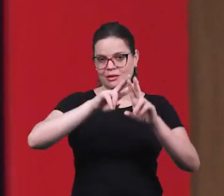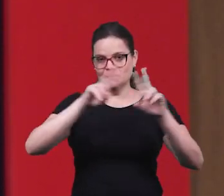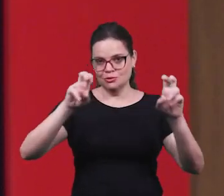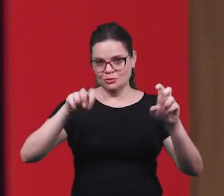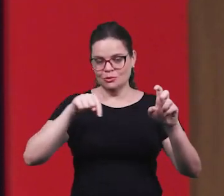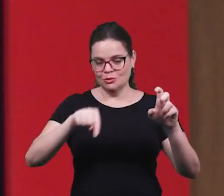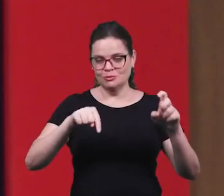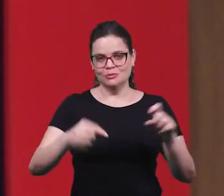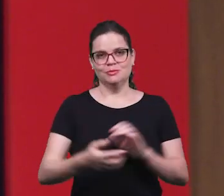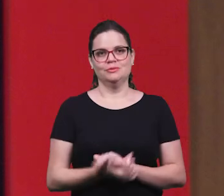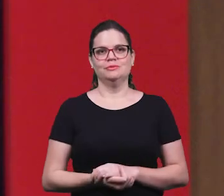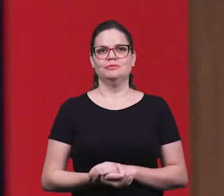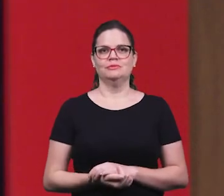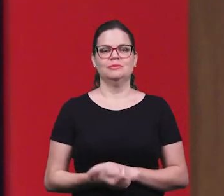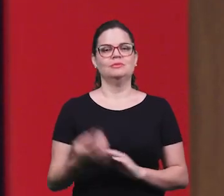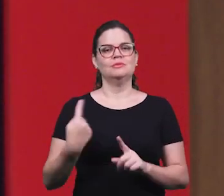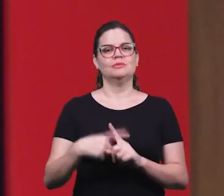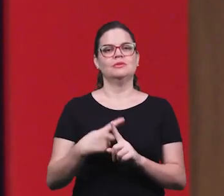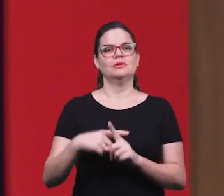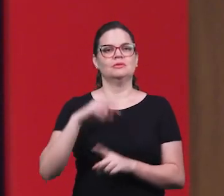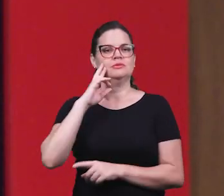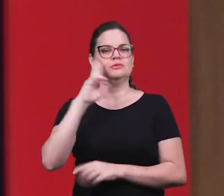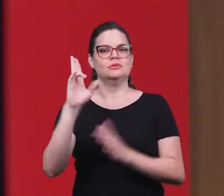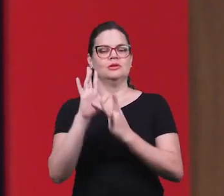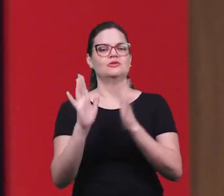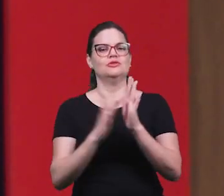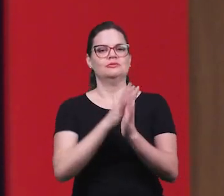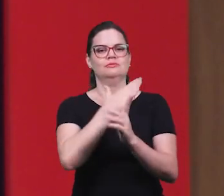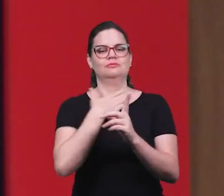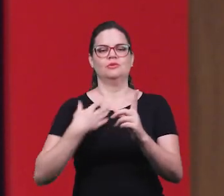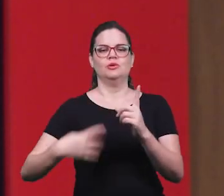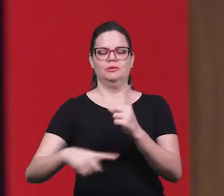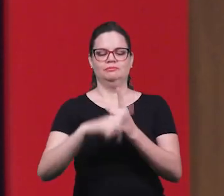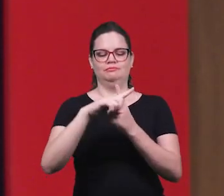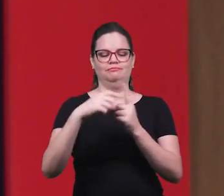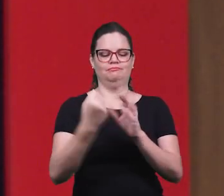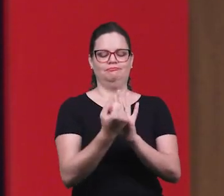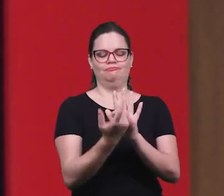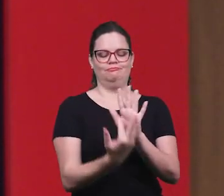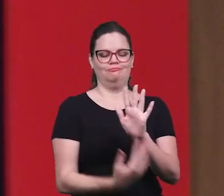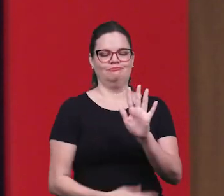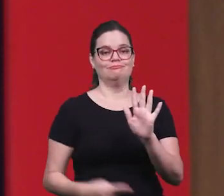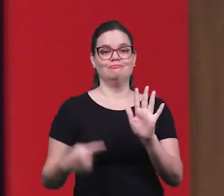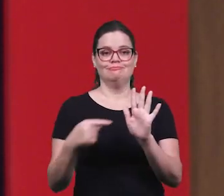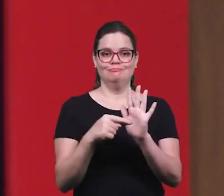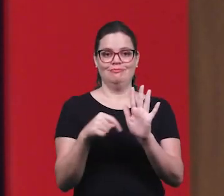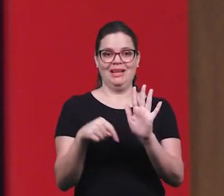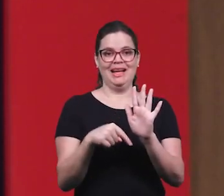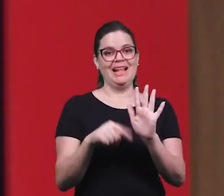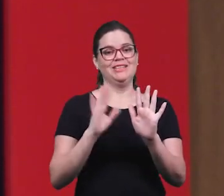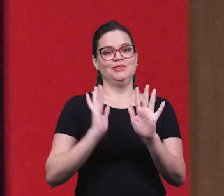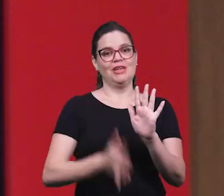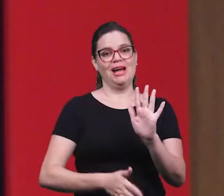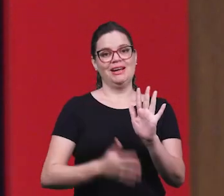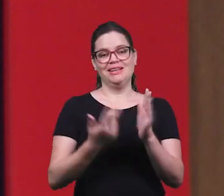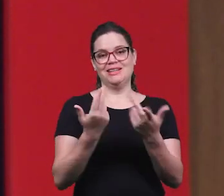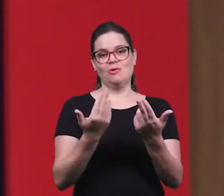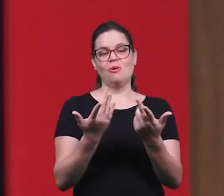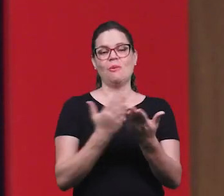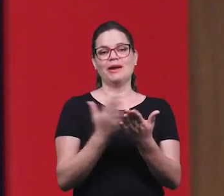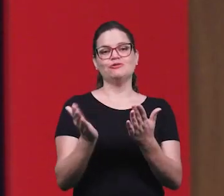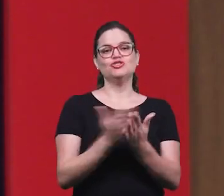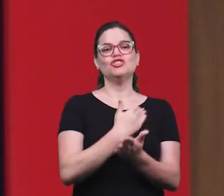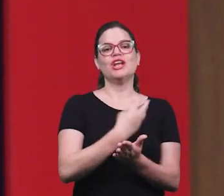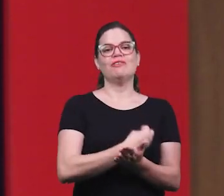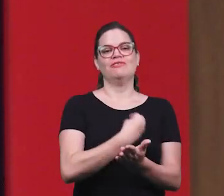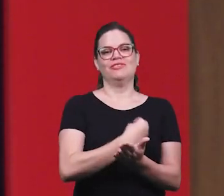assunto, foi porque o Senhor Jesus, ele morreu na cruz do Calvário. A vida foi tirada. Fala da